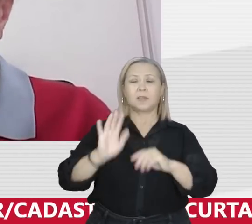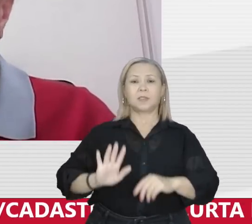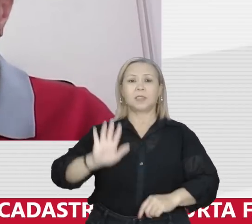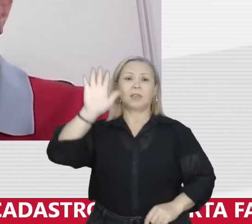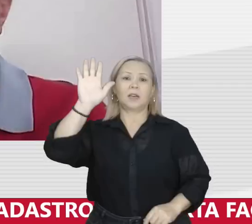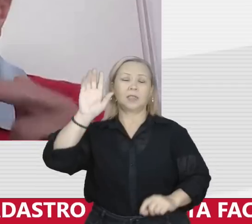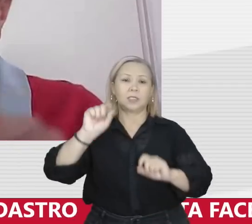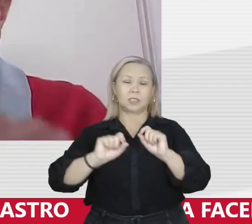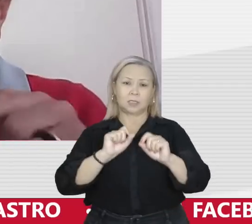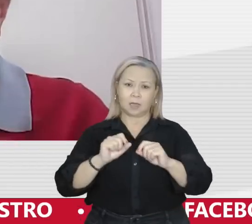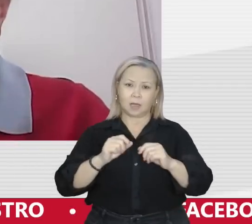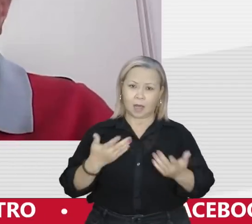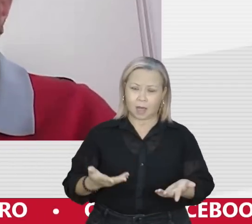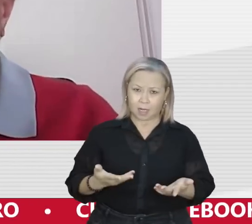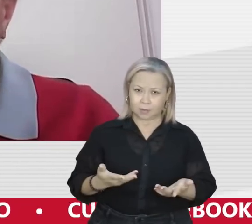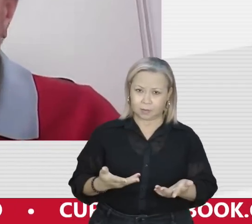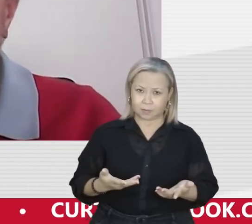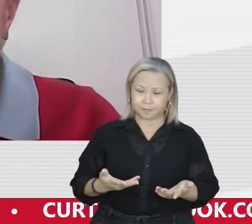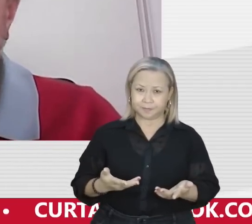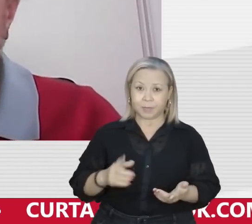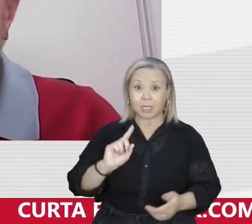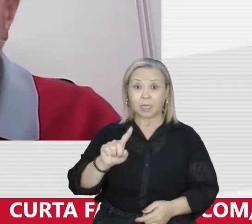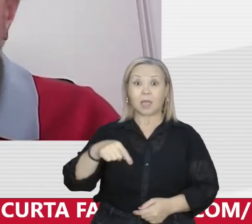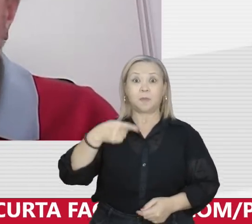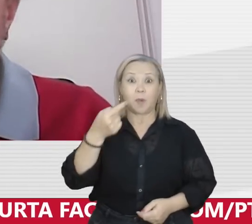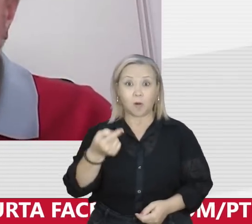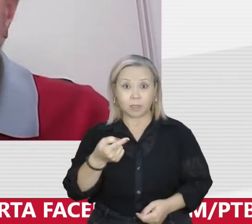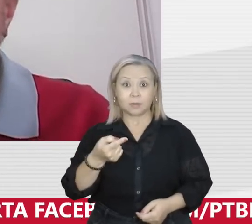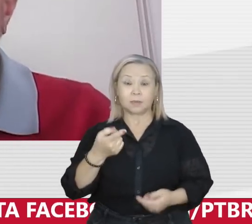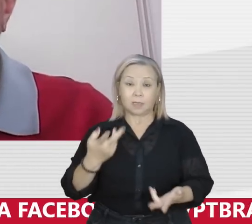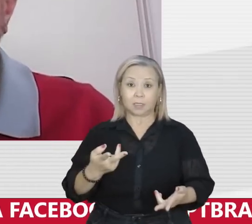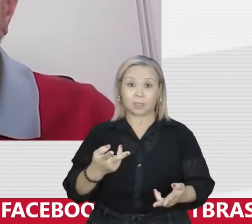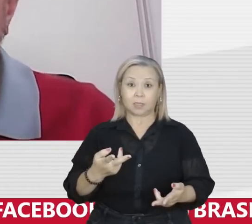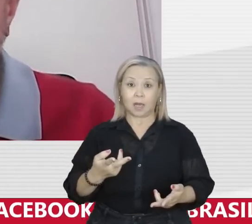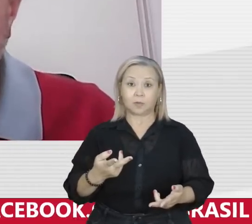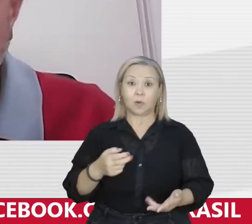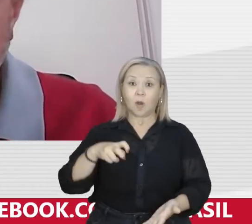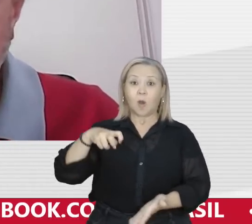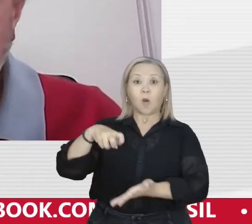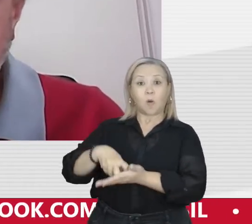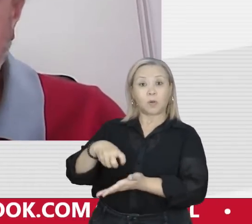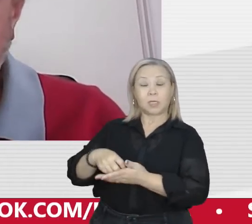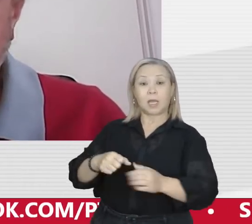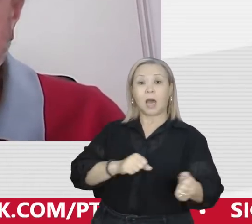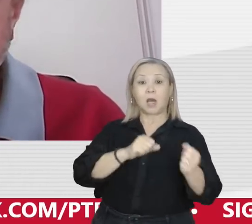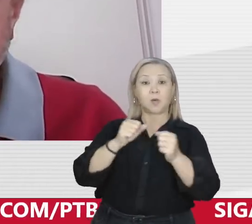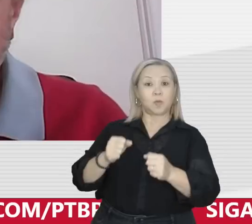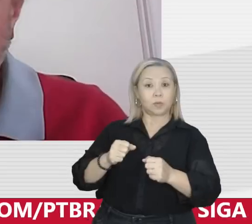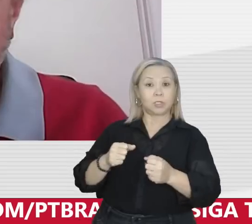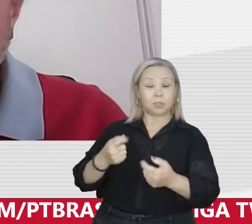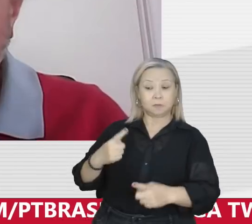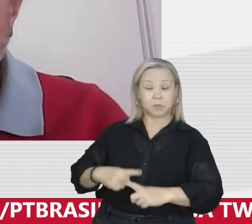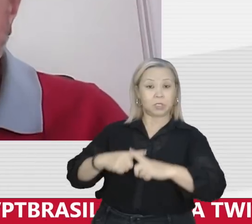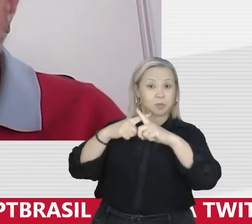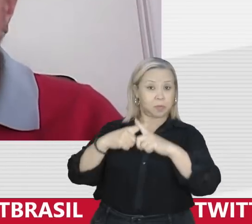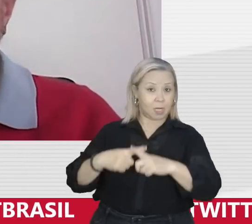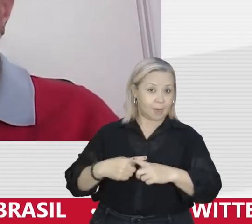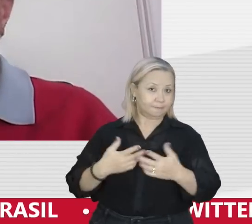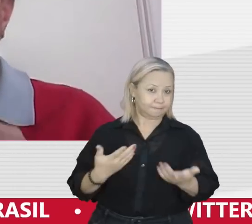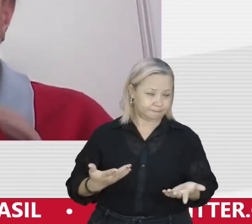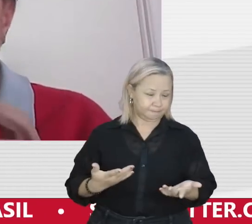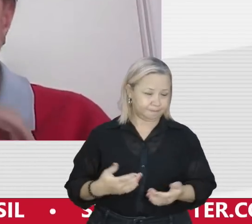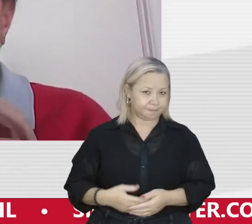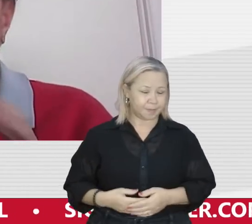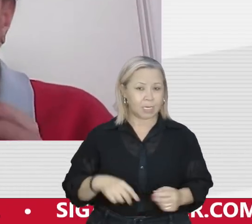sub júdice podiam disputar a presidência da República. O que eles farão com o Bolsonaro agora, né?